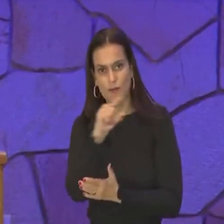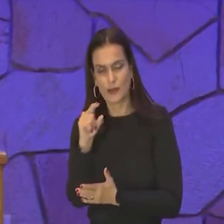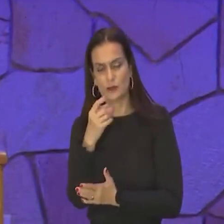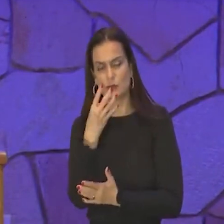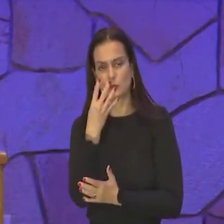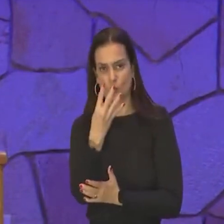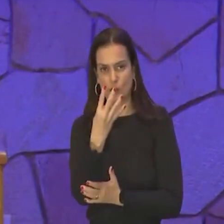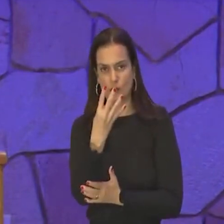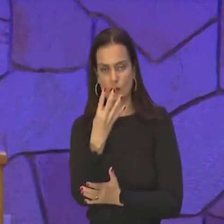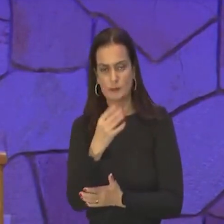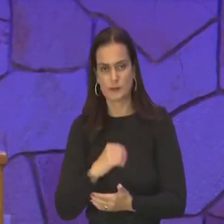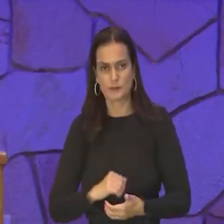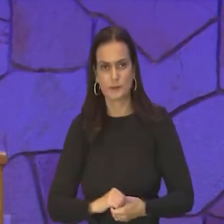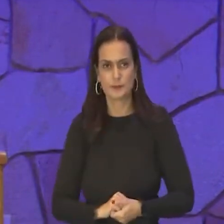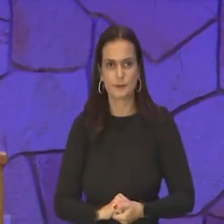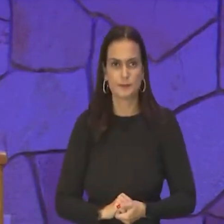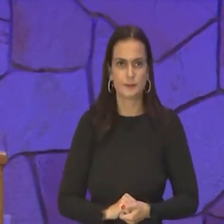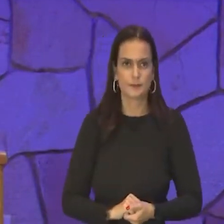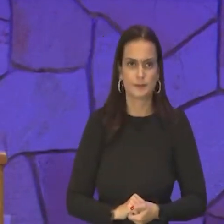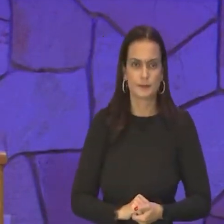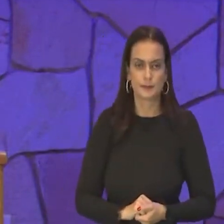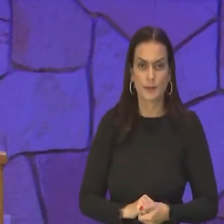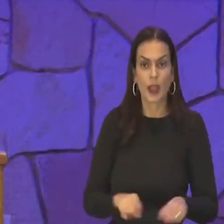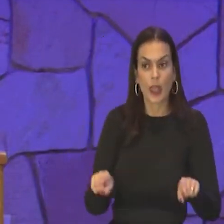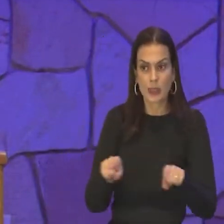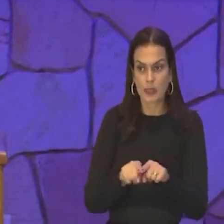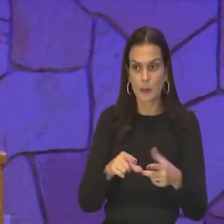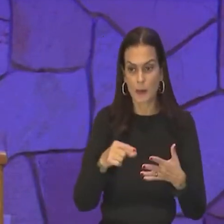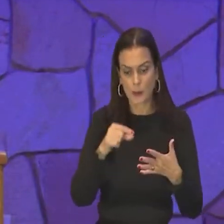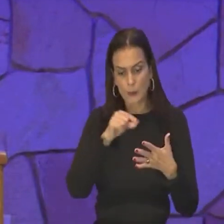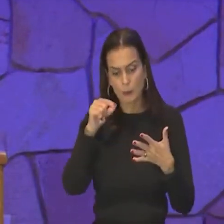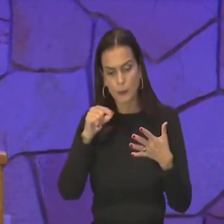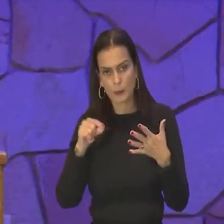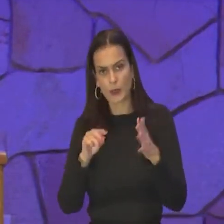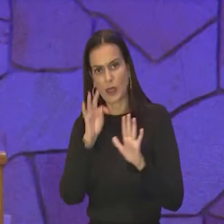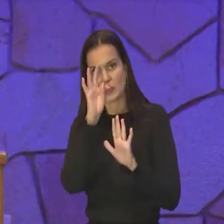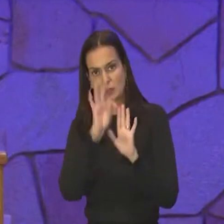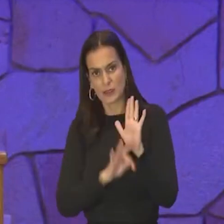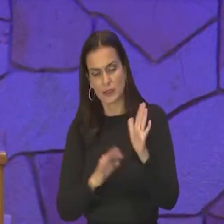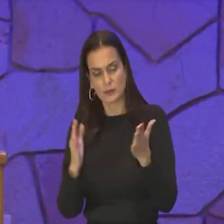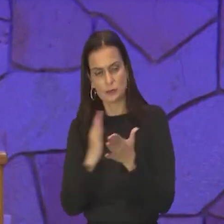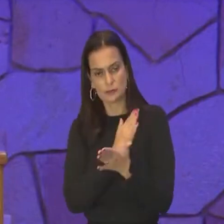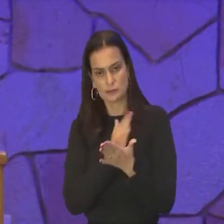4. Quero destacar também alguns textos com os irmãos.